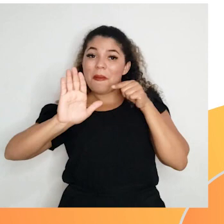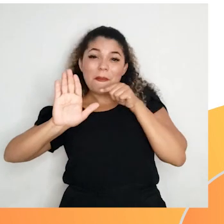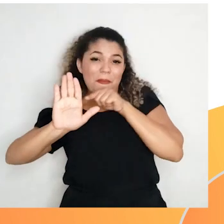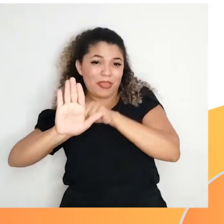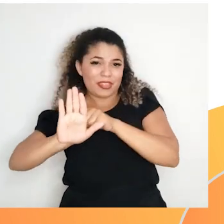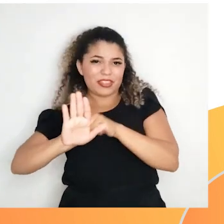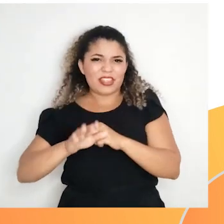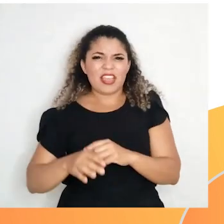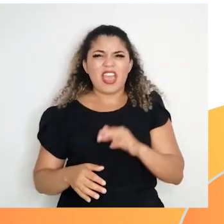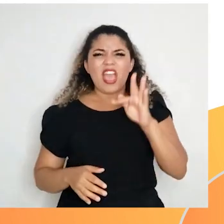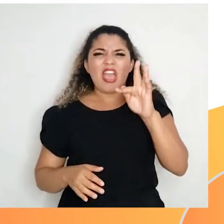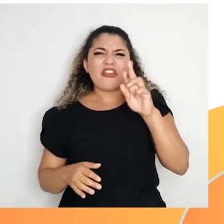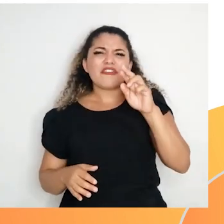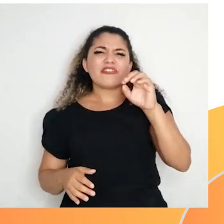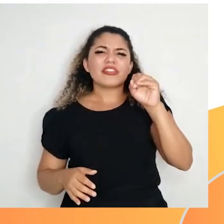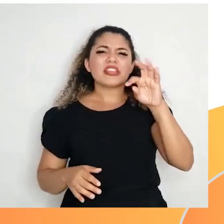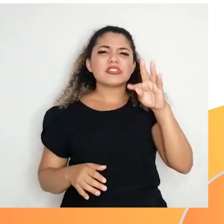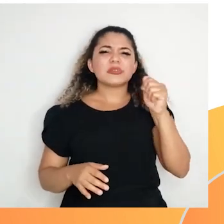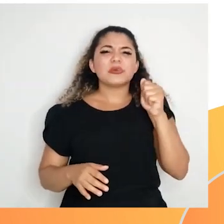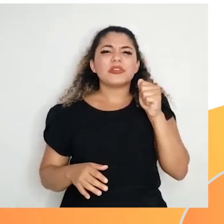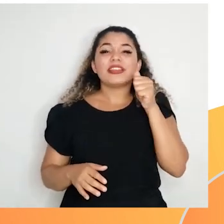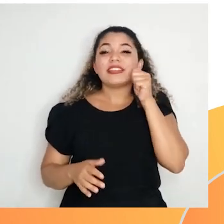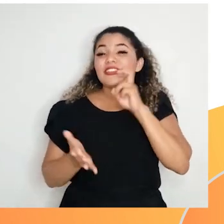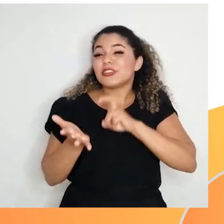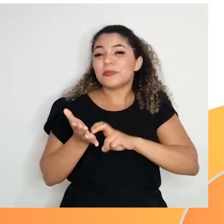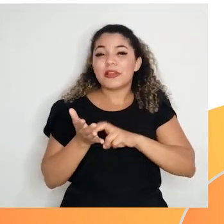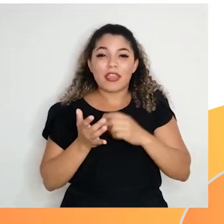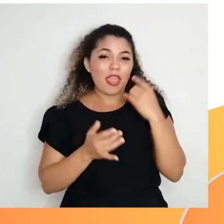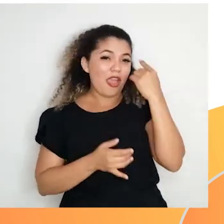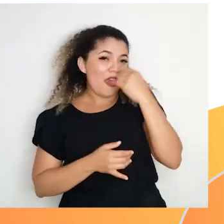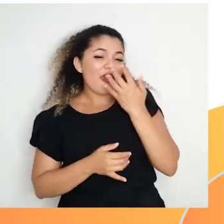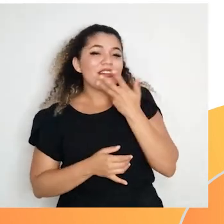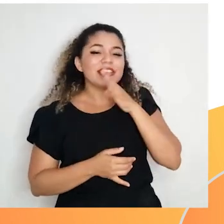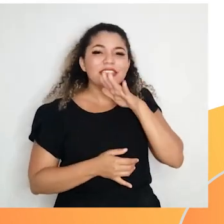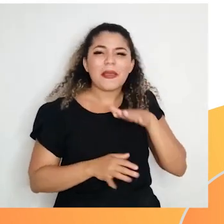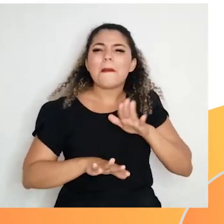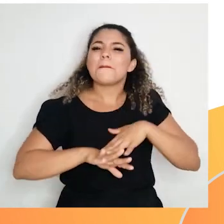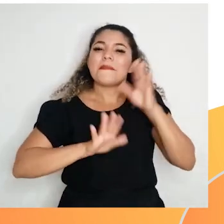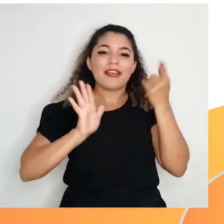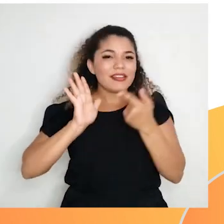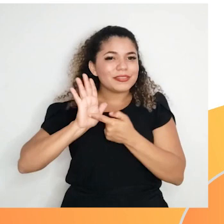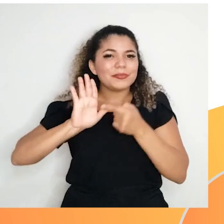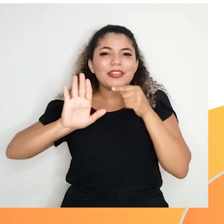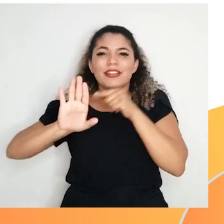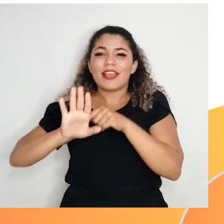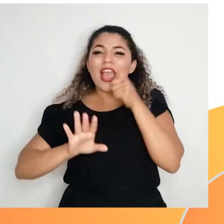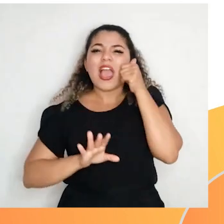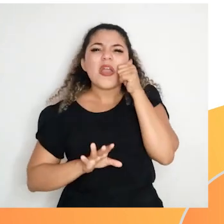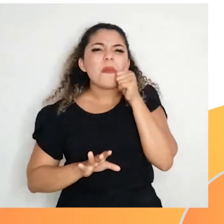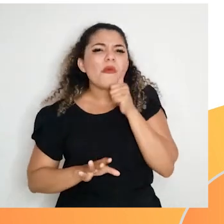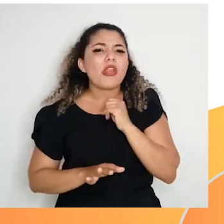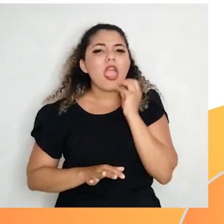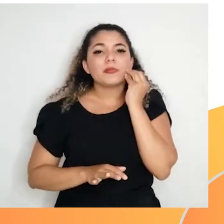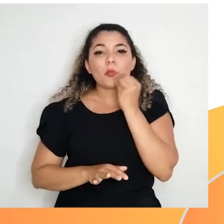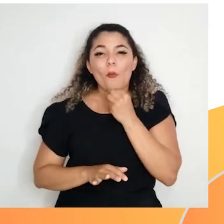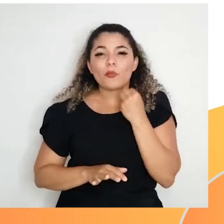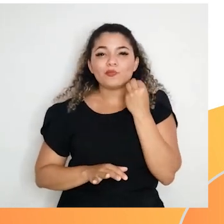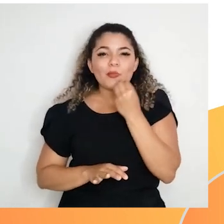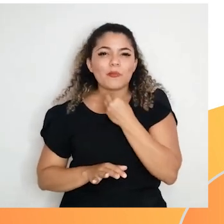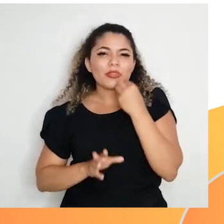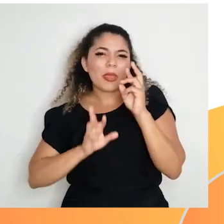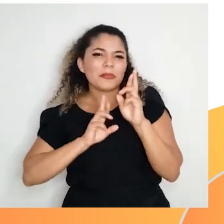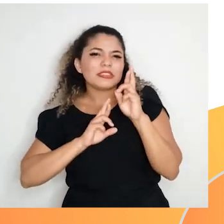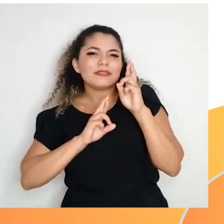metáfora. Frescura de manhãs em olhos de crianças. Mais metáforas. Mulheres mastigando